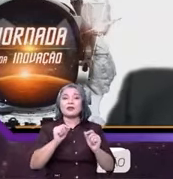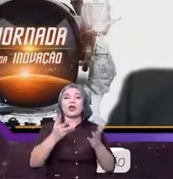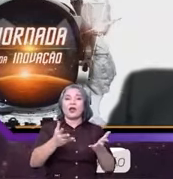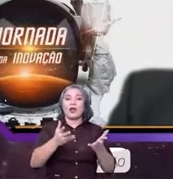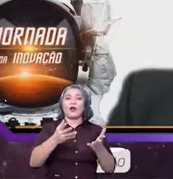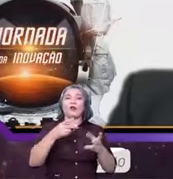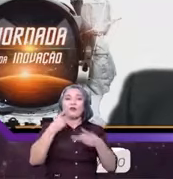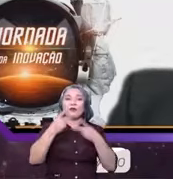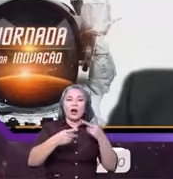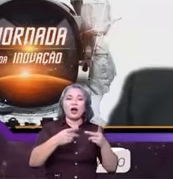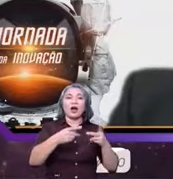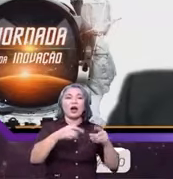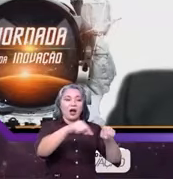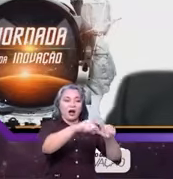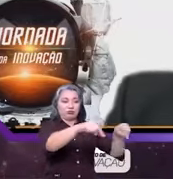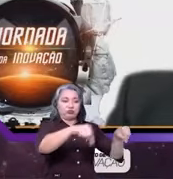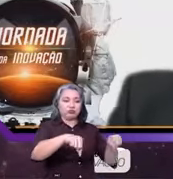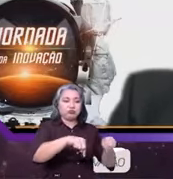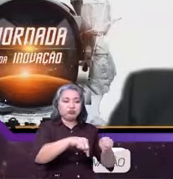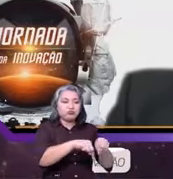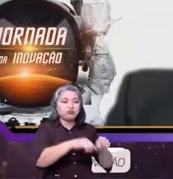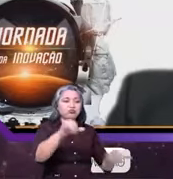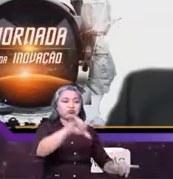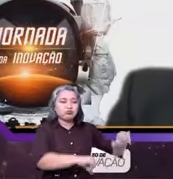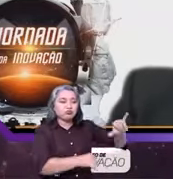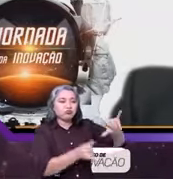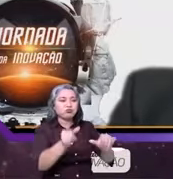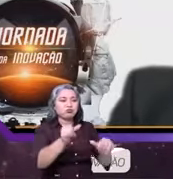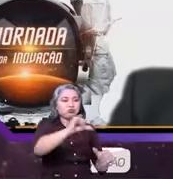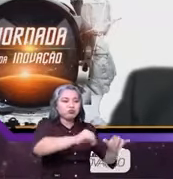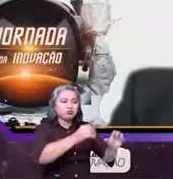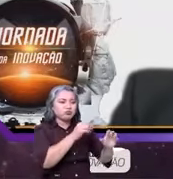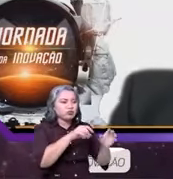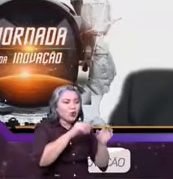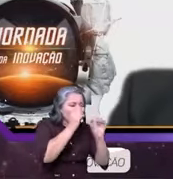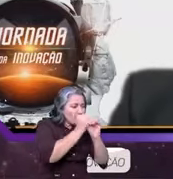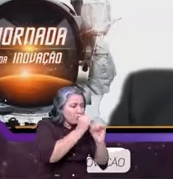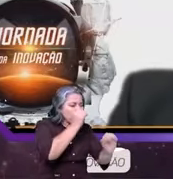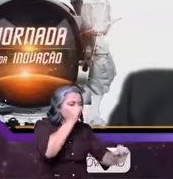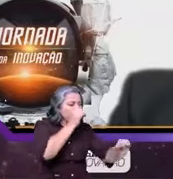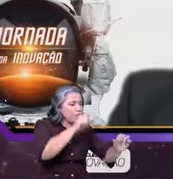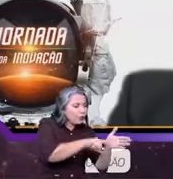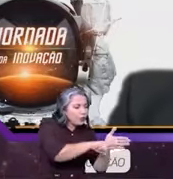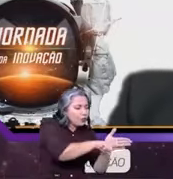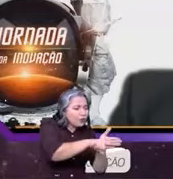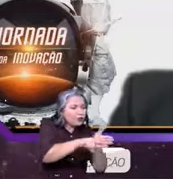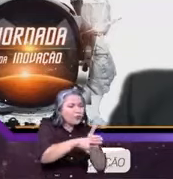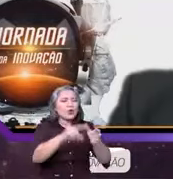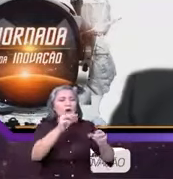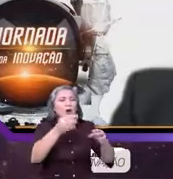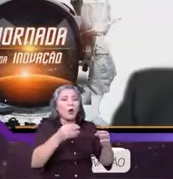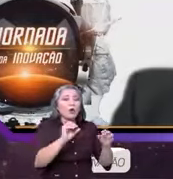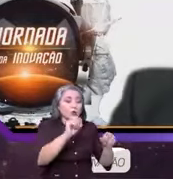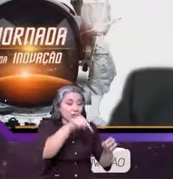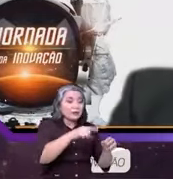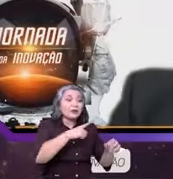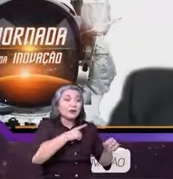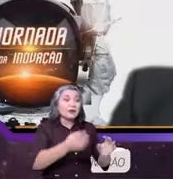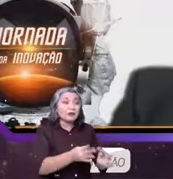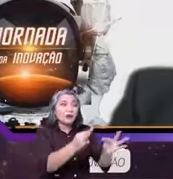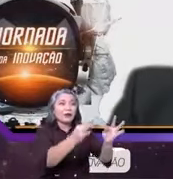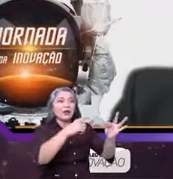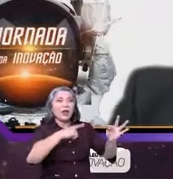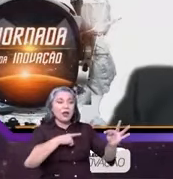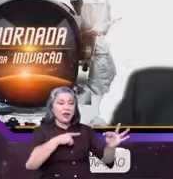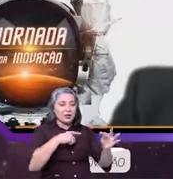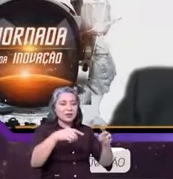aos laboratórios de inovação, na verdade, ou seja, qual for o nome, é o primeiro passo, é trazer um pouco desse formato